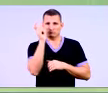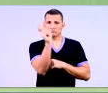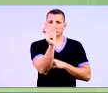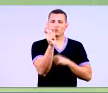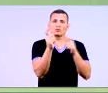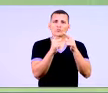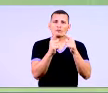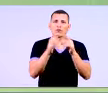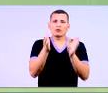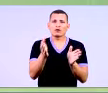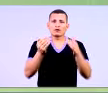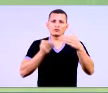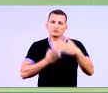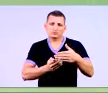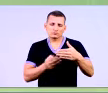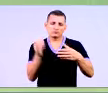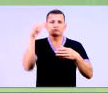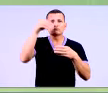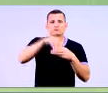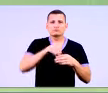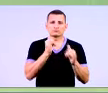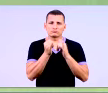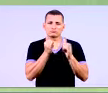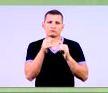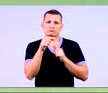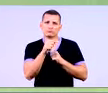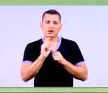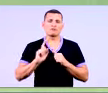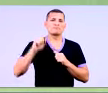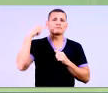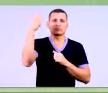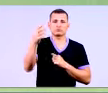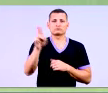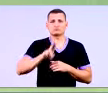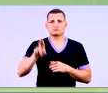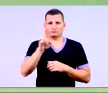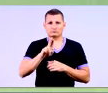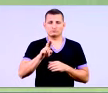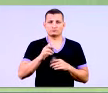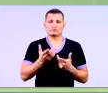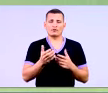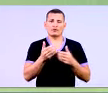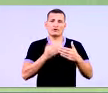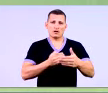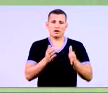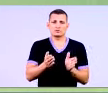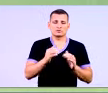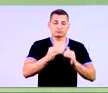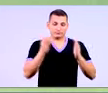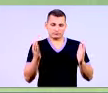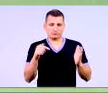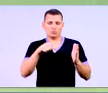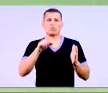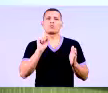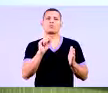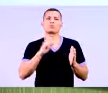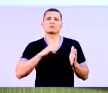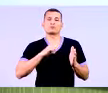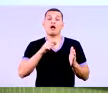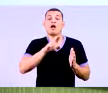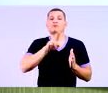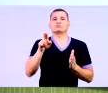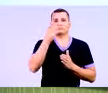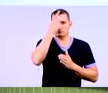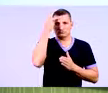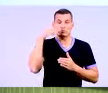né pega essa caixa coloca a informação dentro para trabalhar com ela mais tarde quando eu abri a caixinha que tem ali dentro a tem o nome de uma pessoa